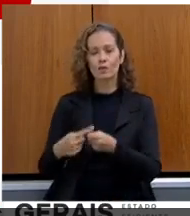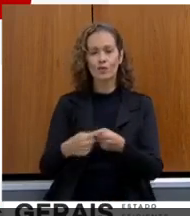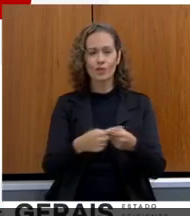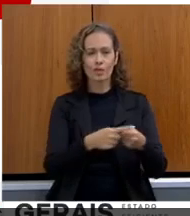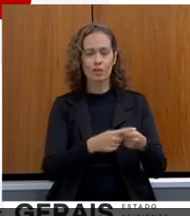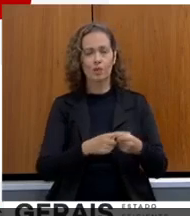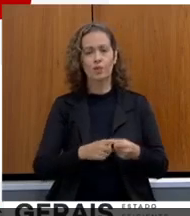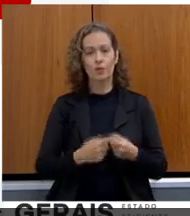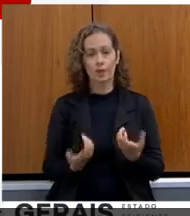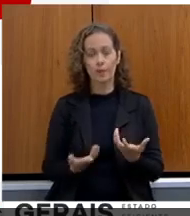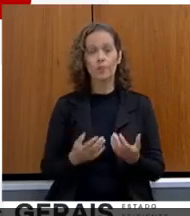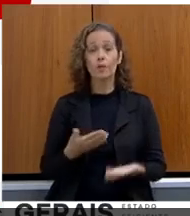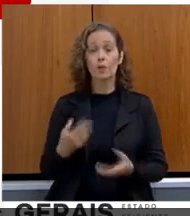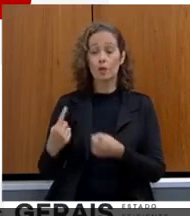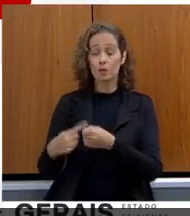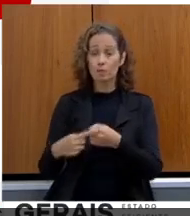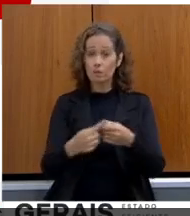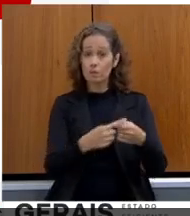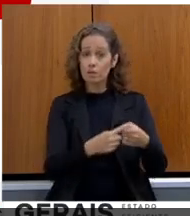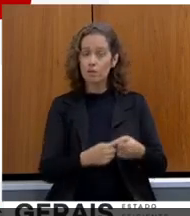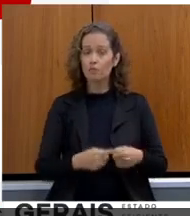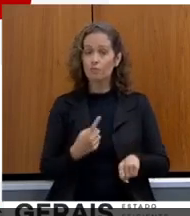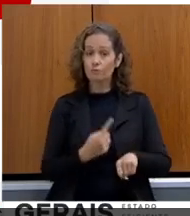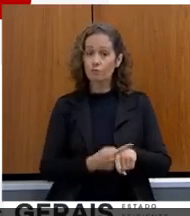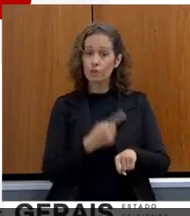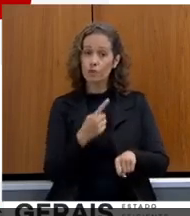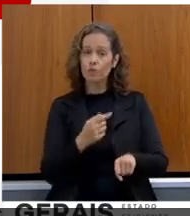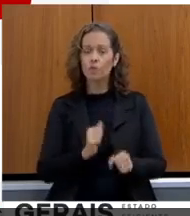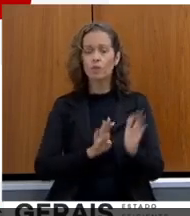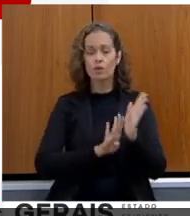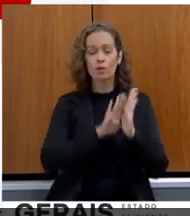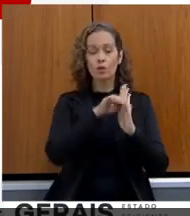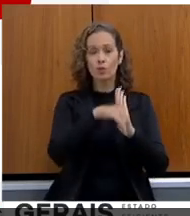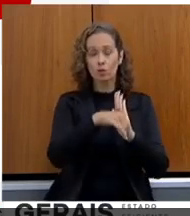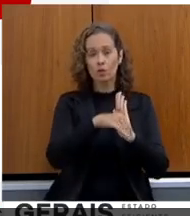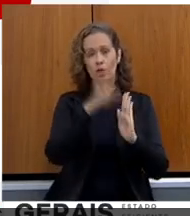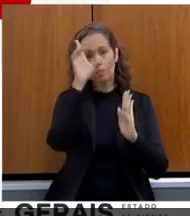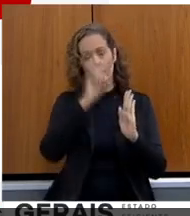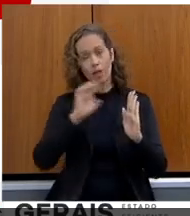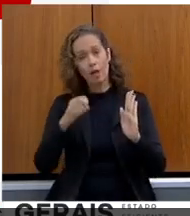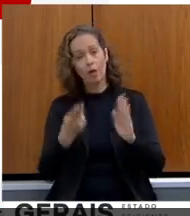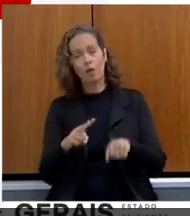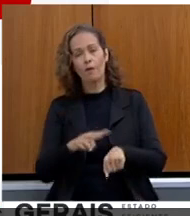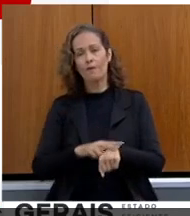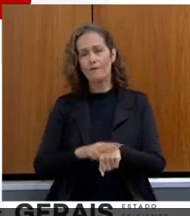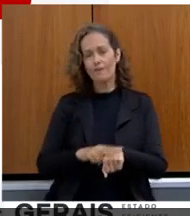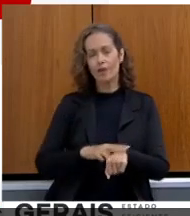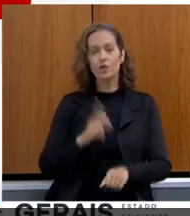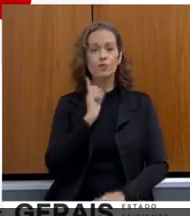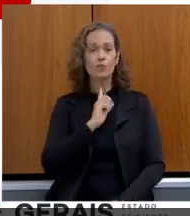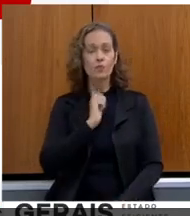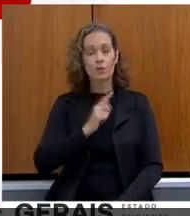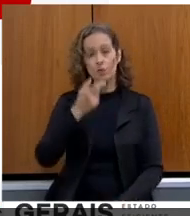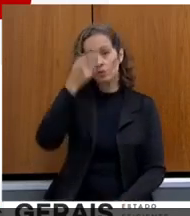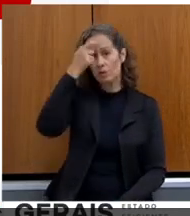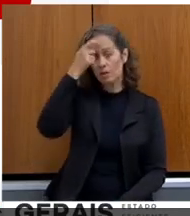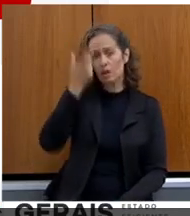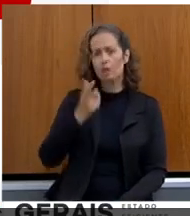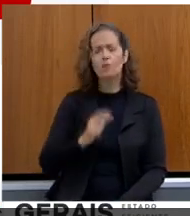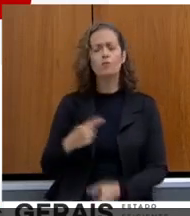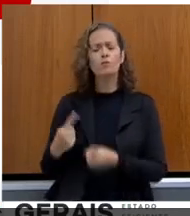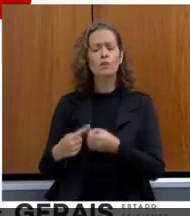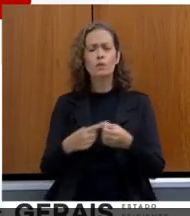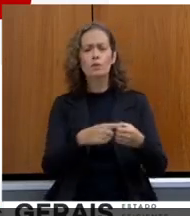estavam né nesse momento estão e neste momento em onda amarela ou verde dominas Consciente e foram municípios em que o